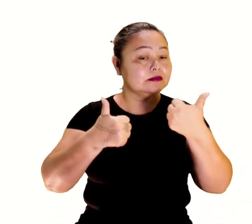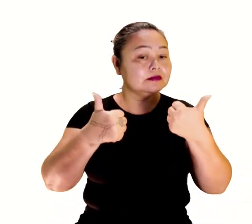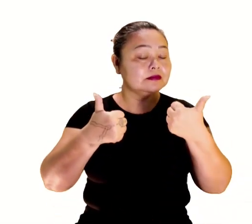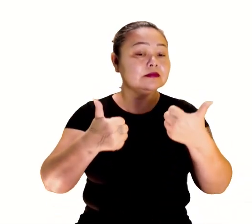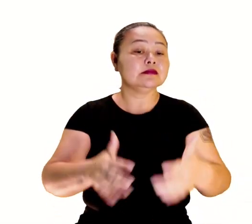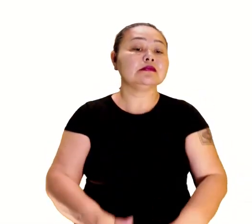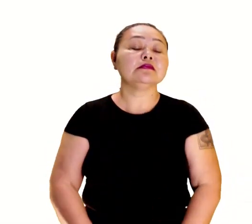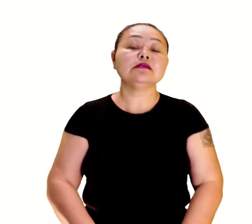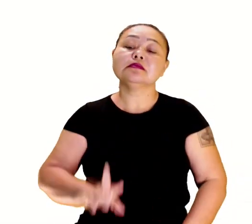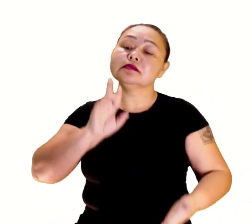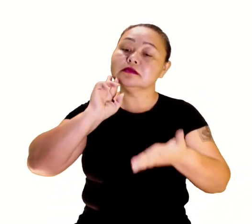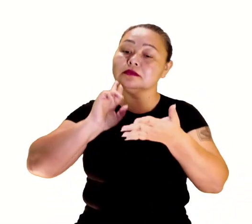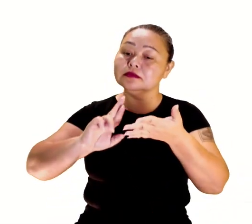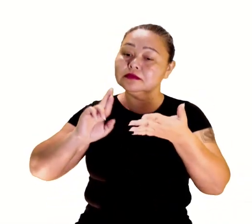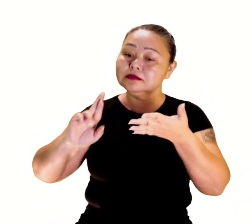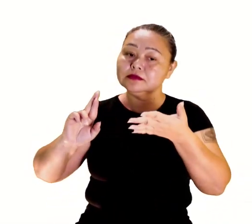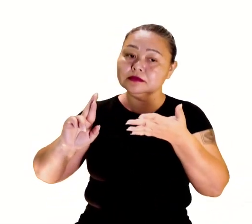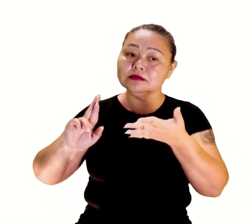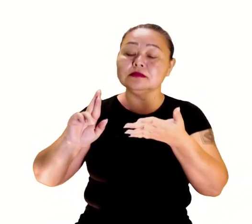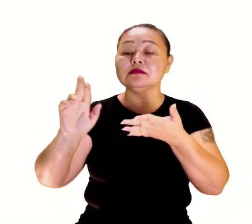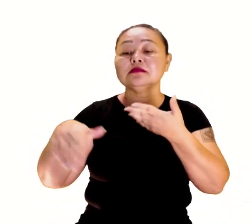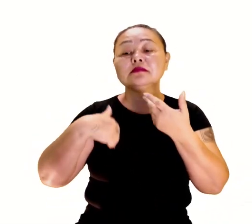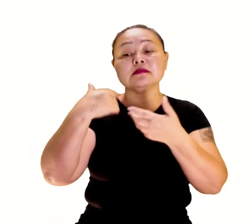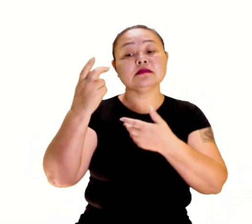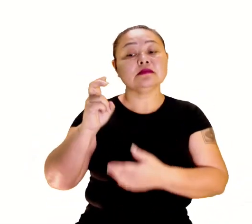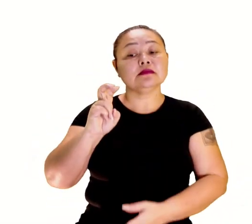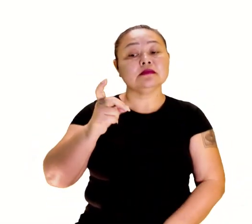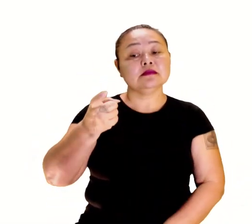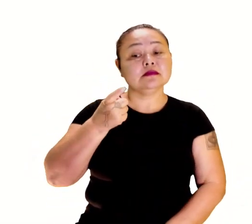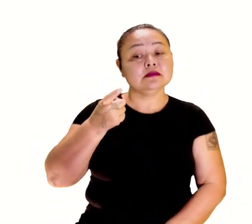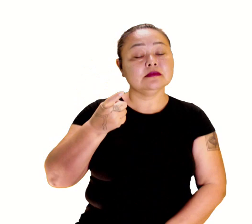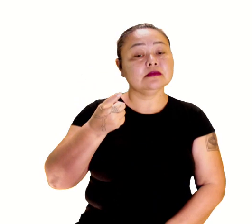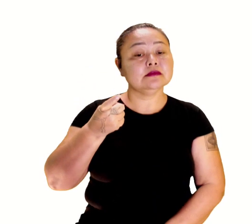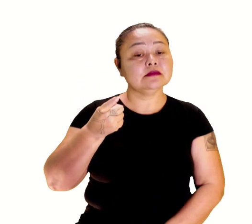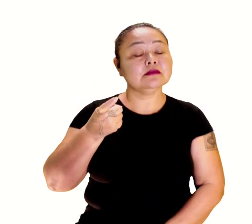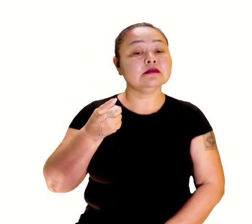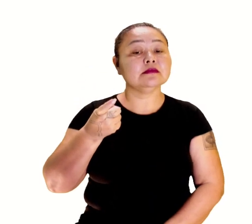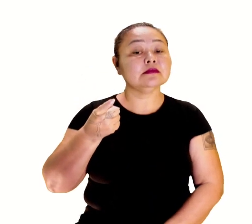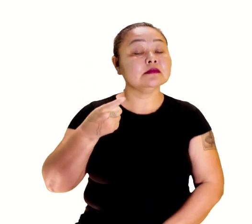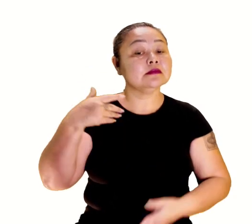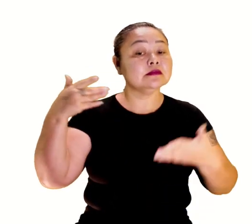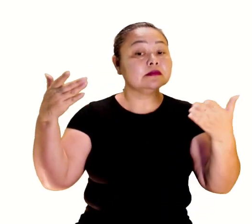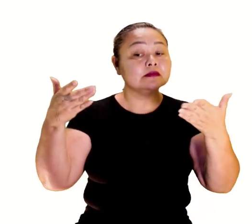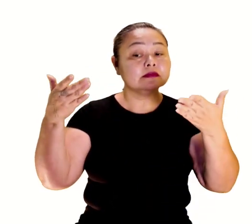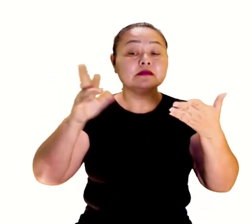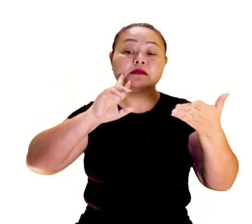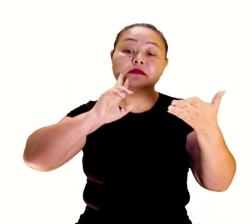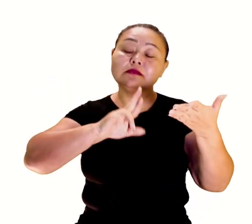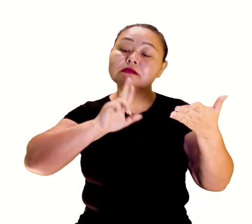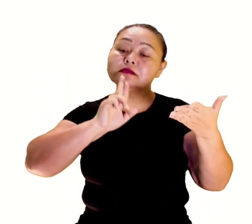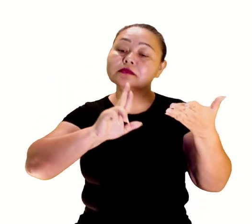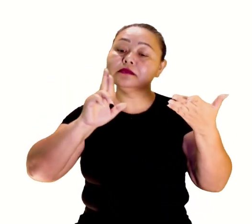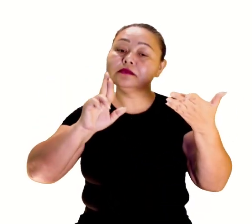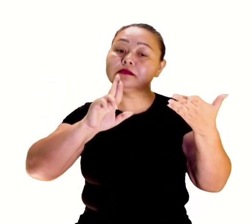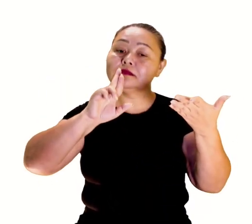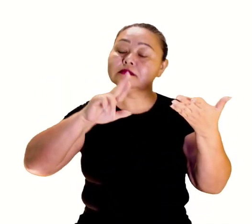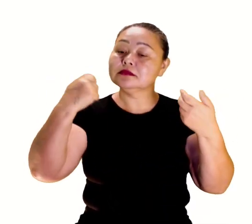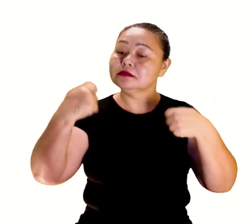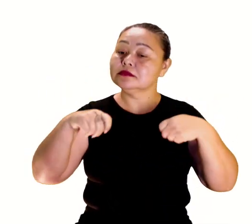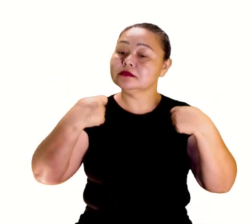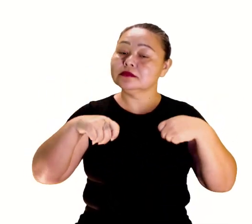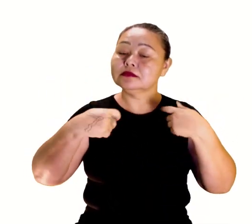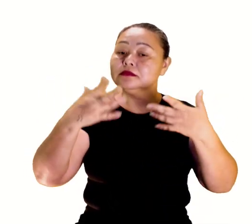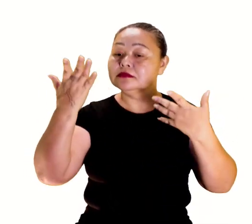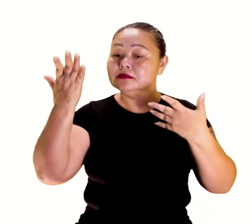Beleza. Vamos resolvendo então. 2x mais 3x. 5x. 5x. Agora é hora de resolver as operações necessárias,